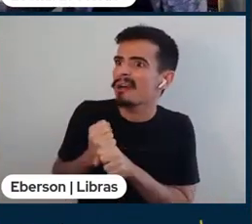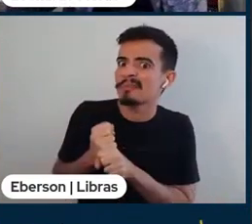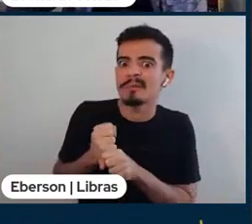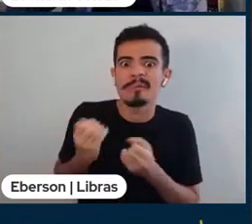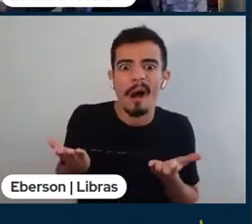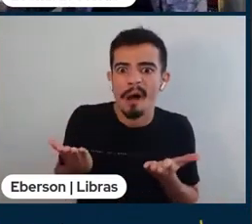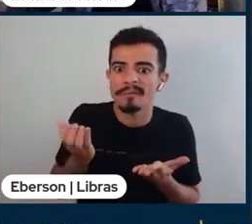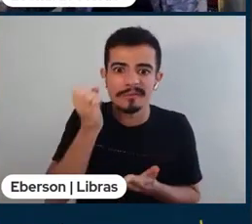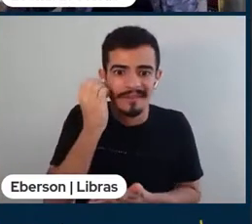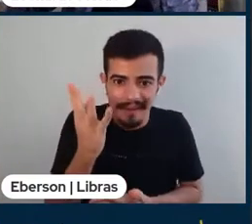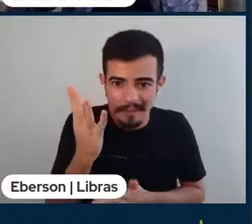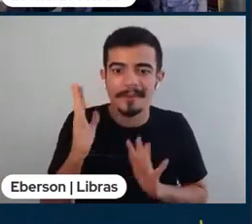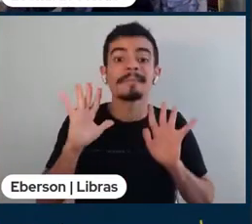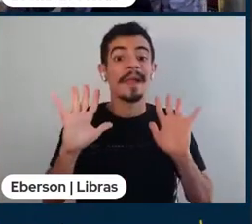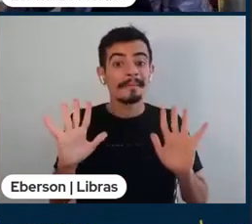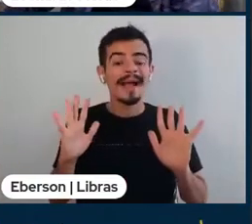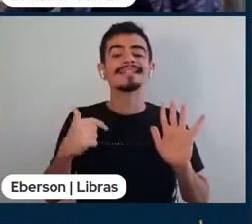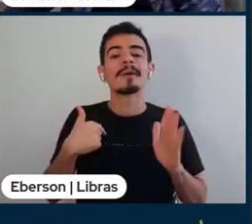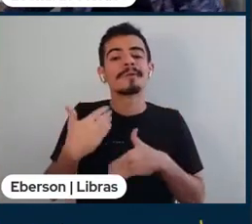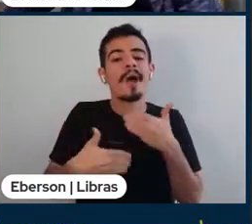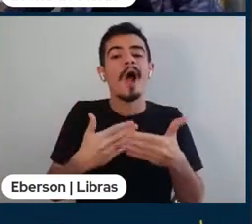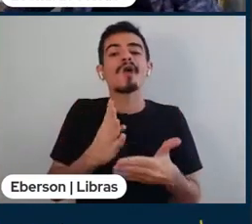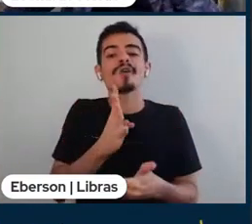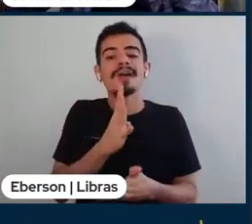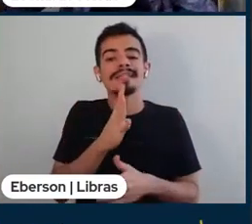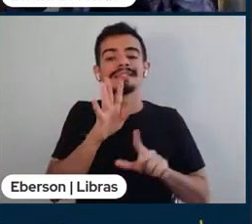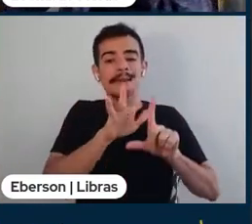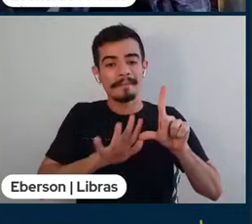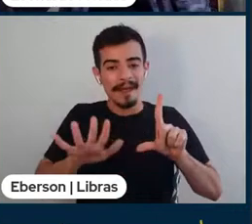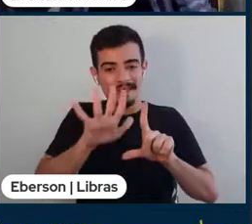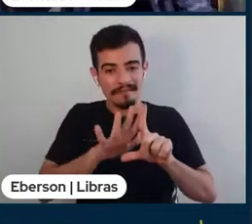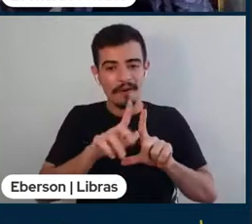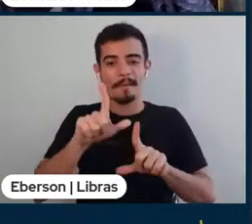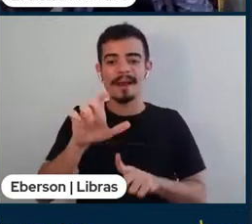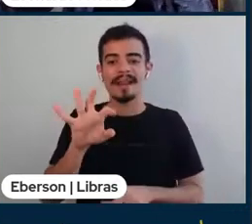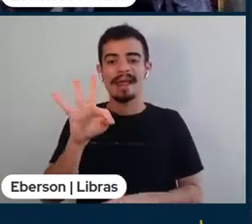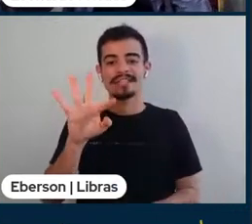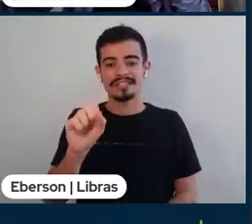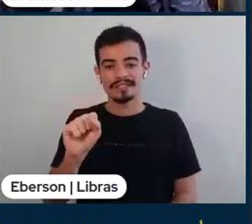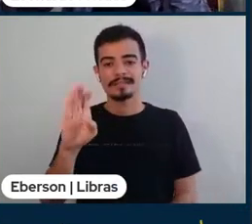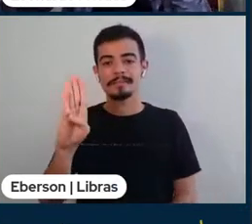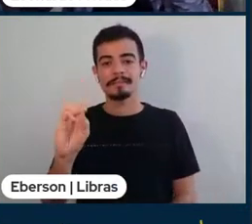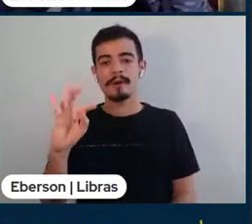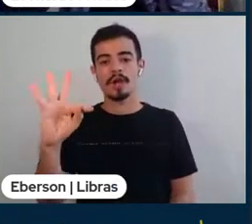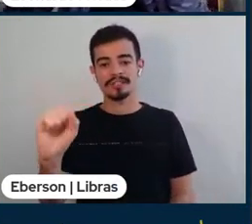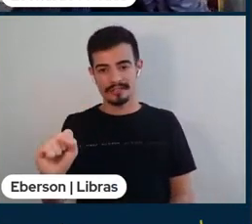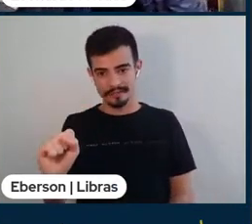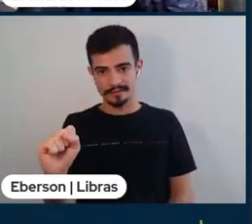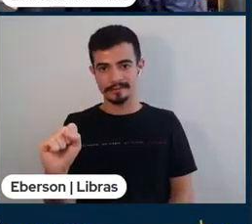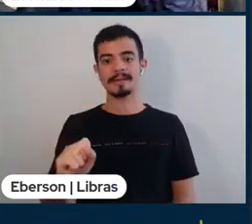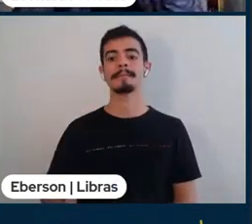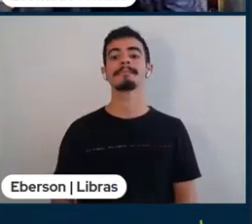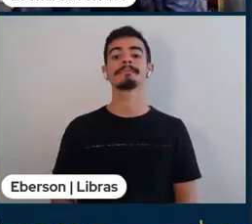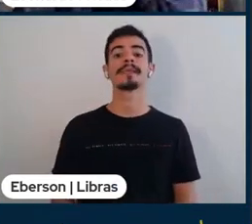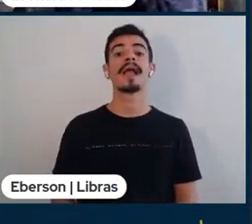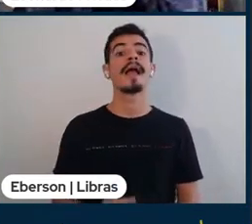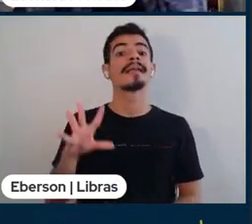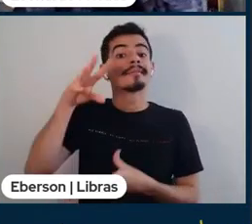Eu conheci a plataforma da Let's Bots. E nessa plataforma, eu fiz um curso